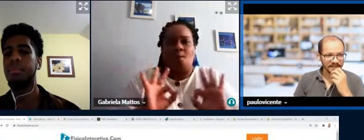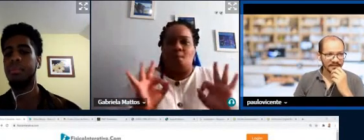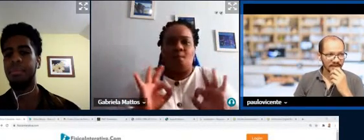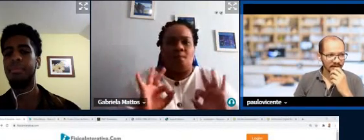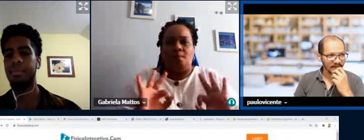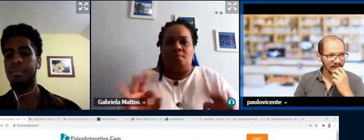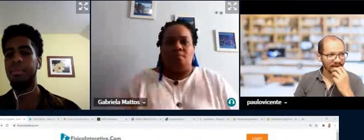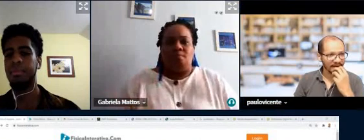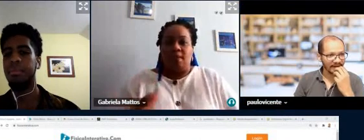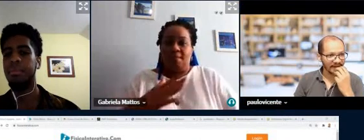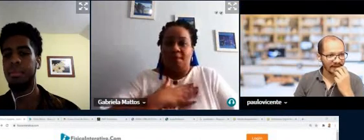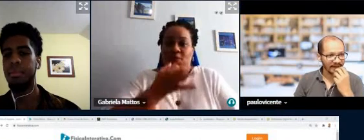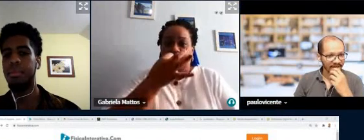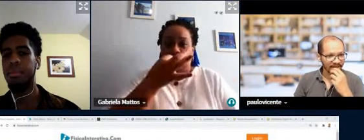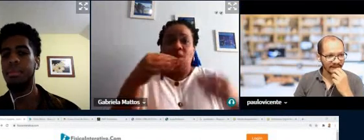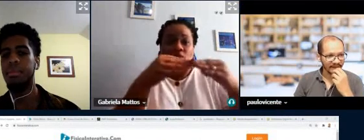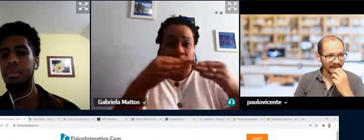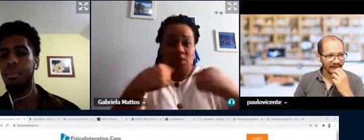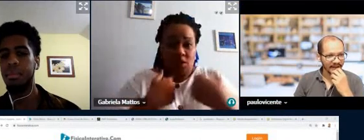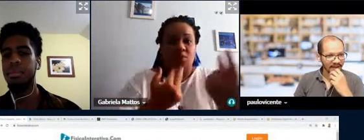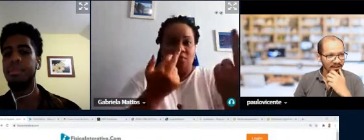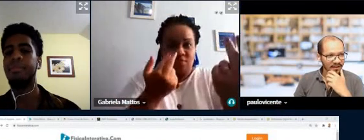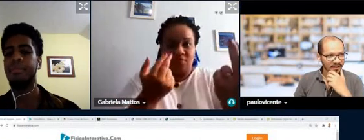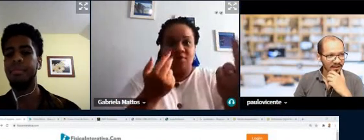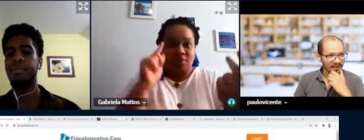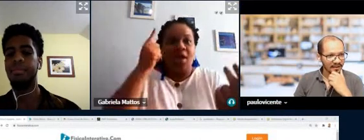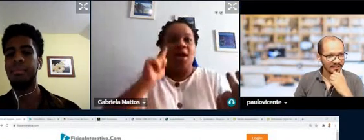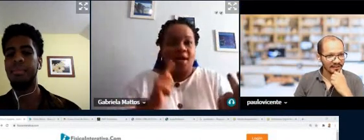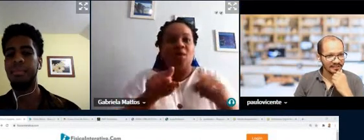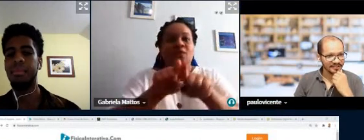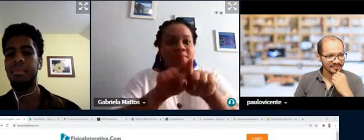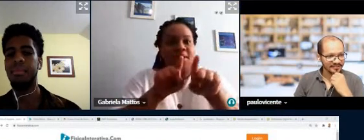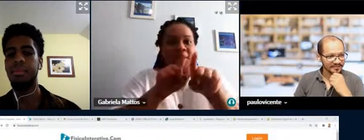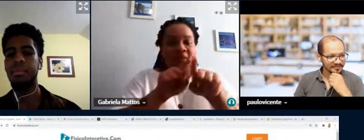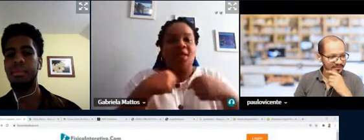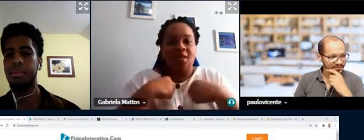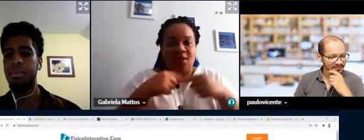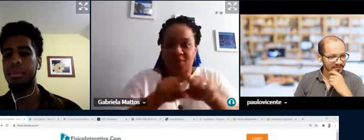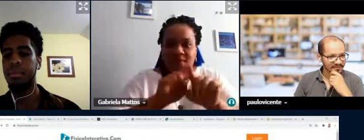Entendi. Na minha opinião, como tradutora. Agora, tem as outras duas, mas Gabi...